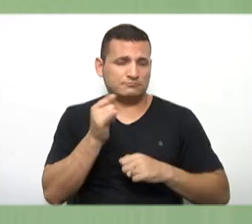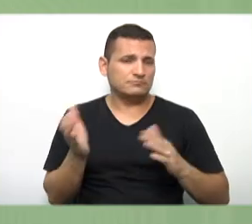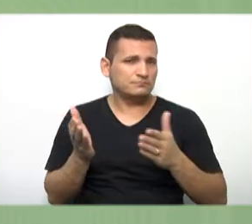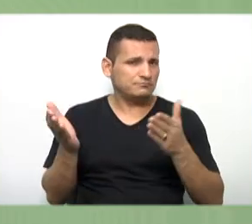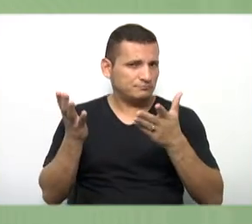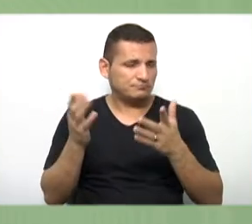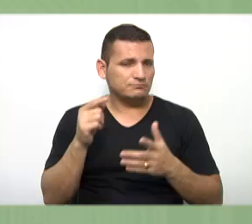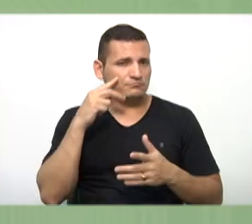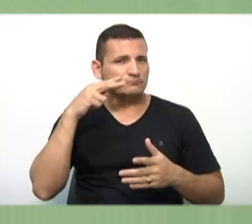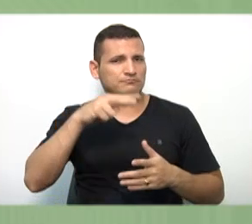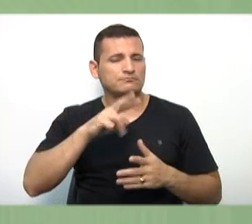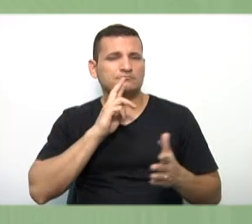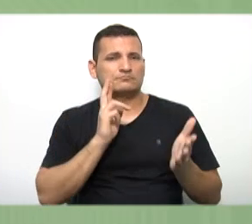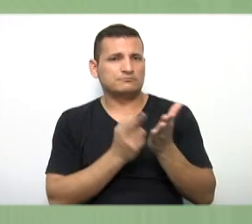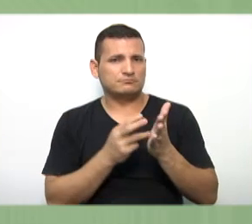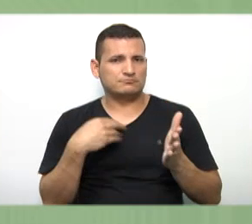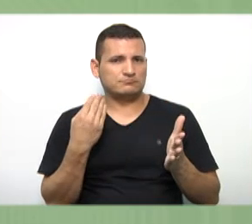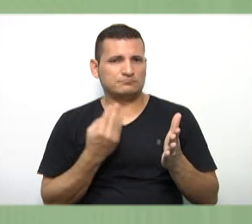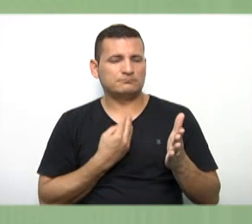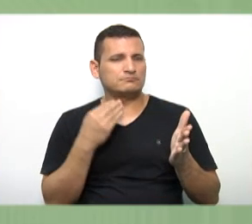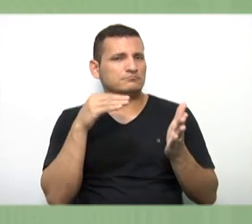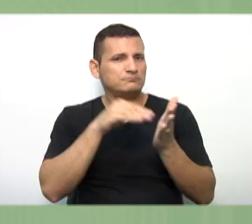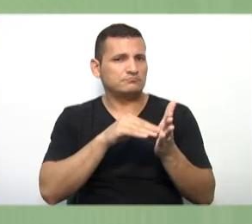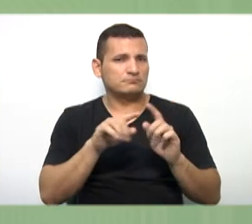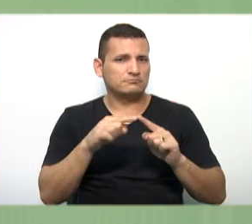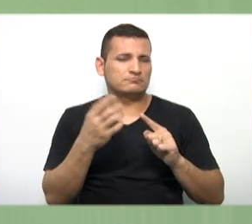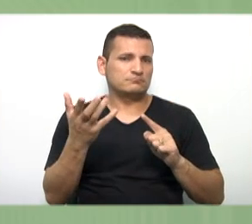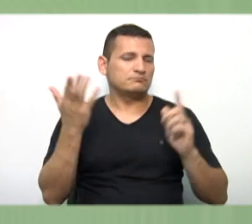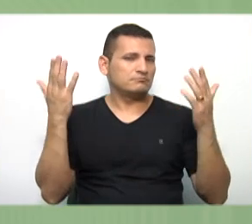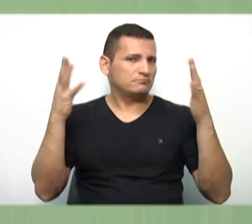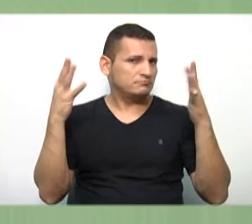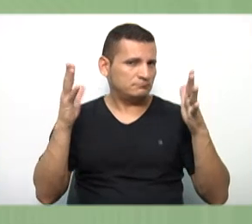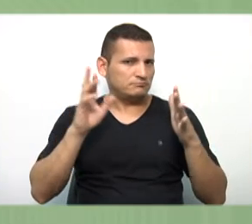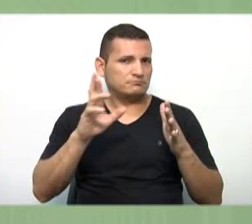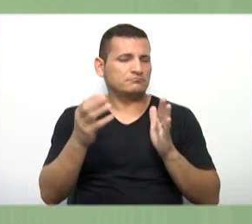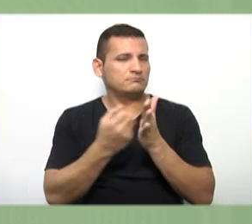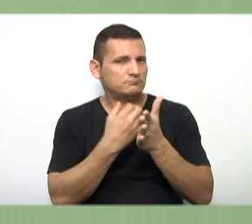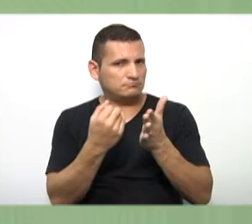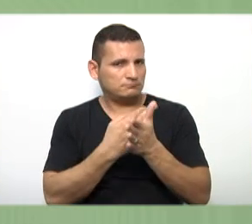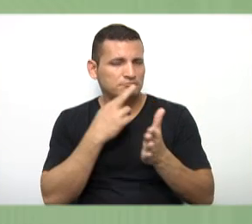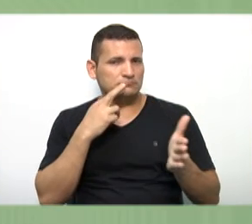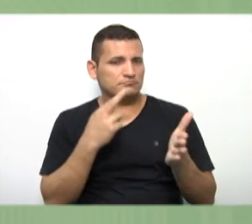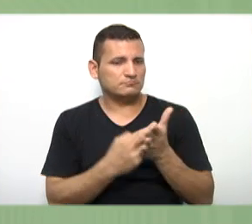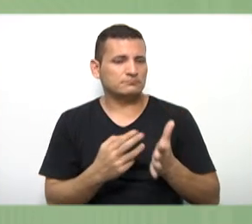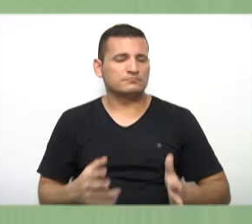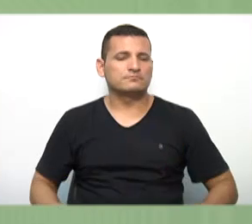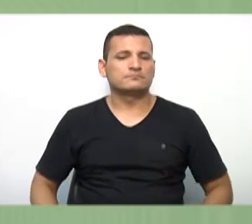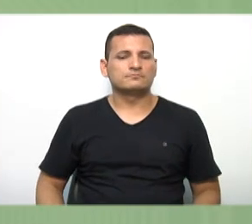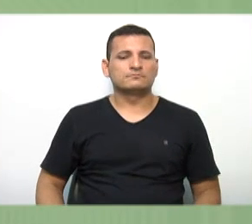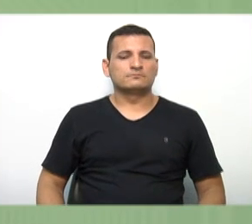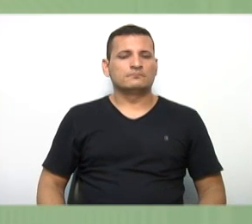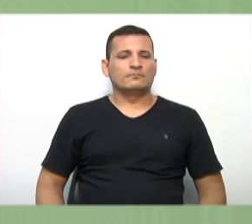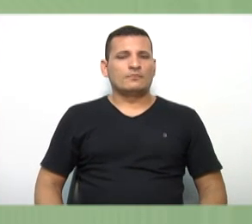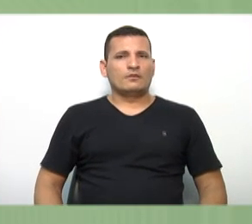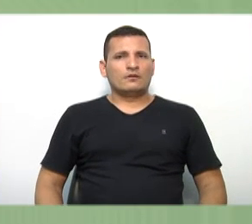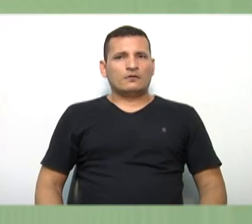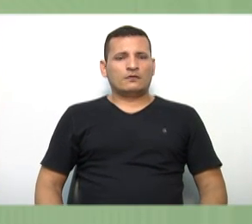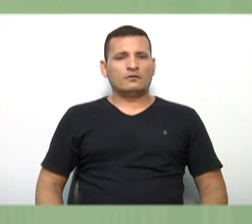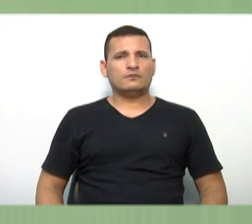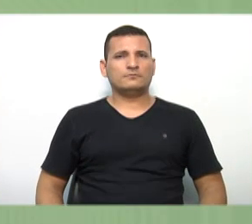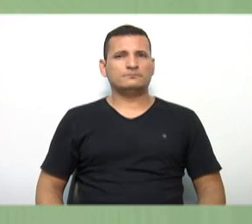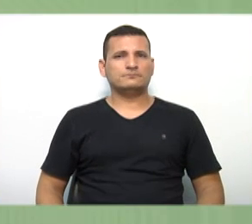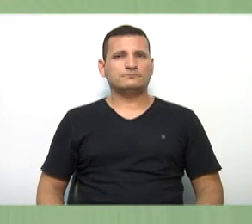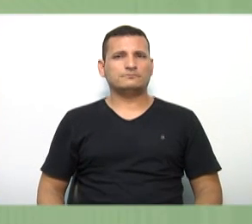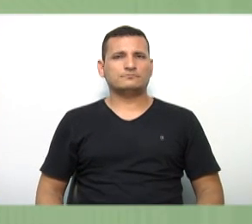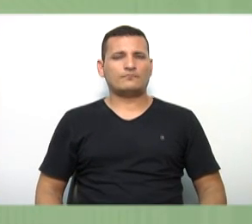resposta que a gente colocou aqui, mas quero parabenizar o pessoal que enviou a resposta. Inicialmente, a gente pensava que